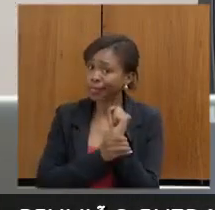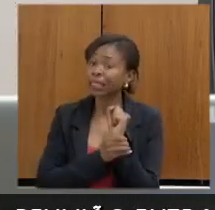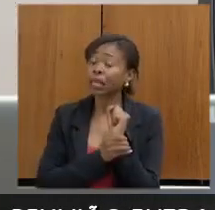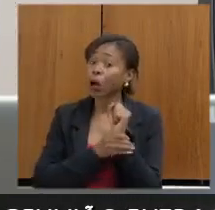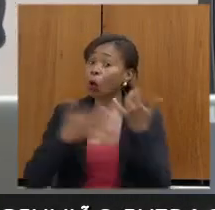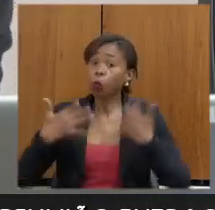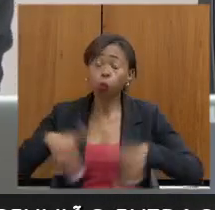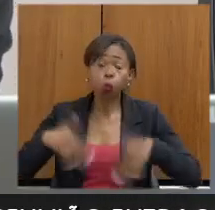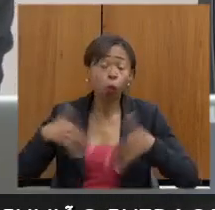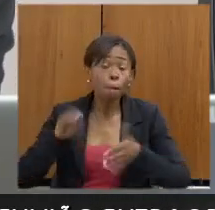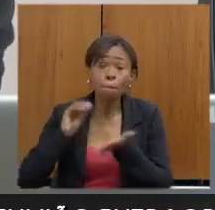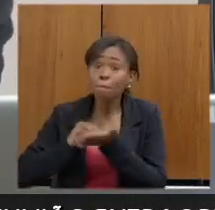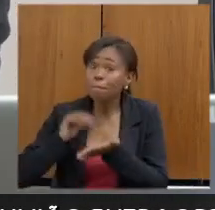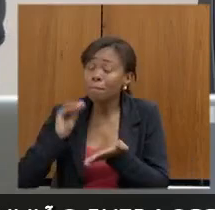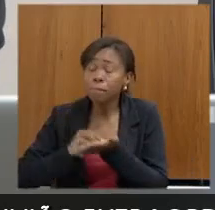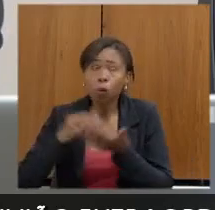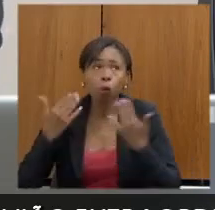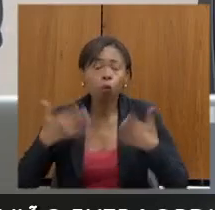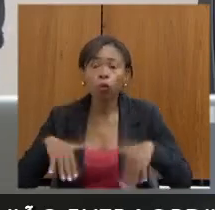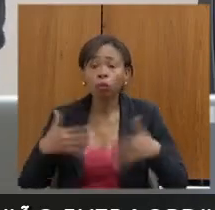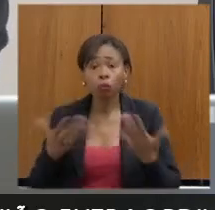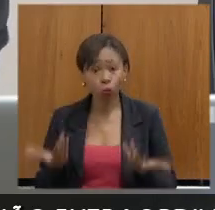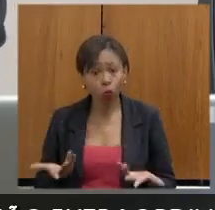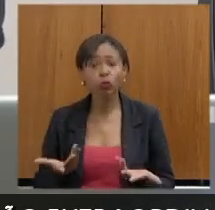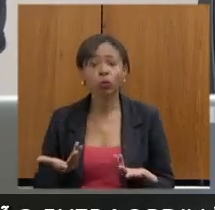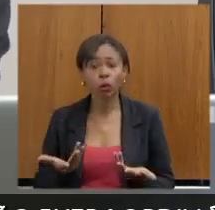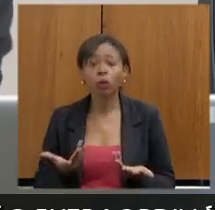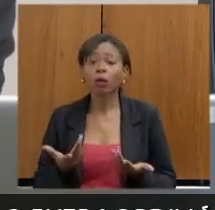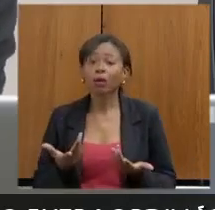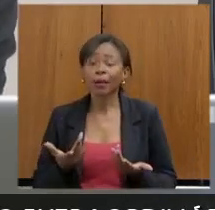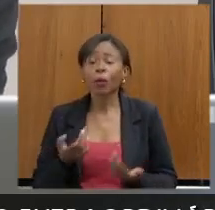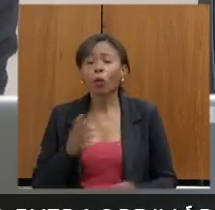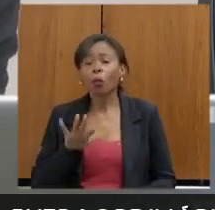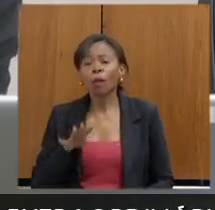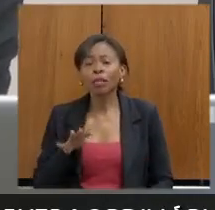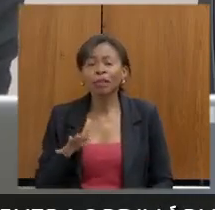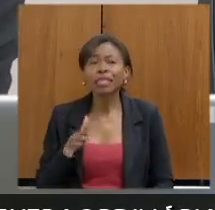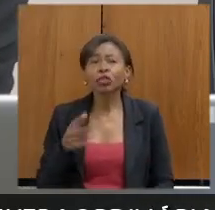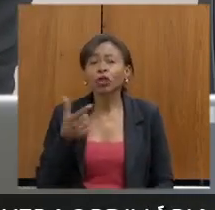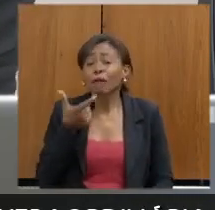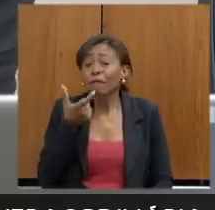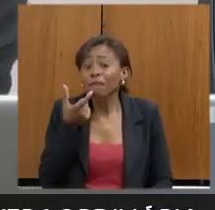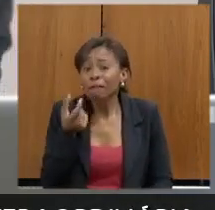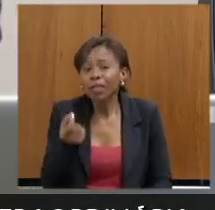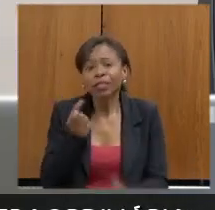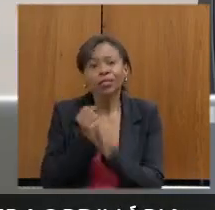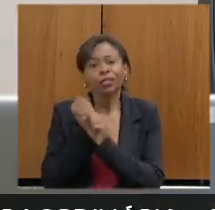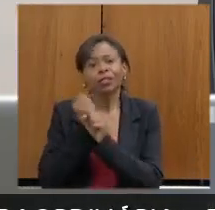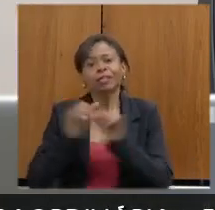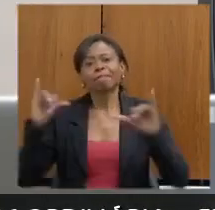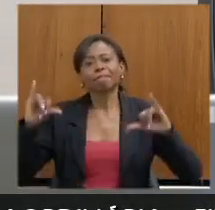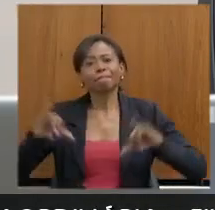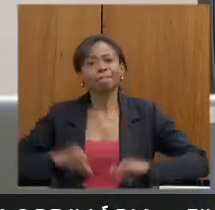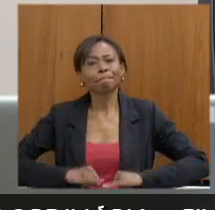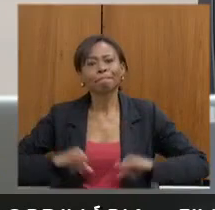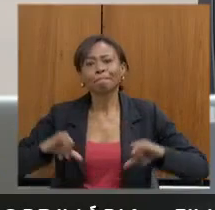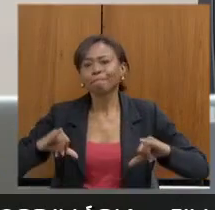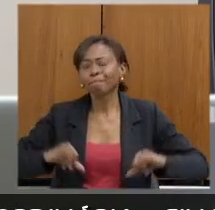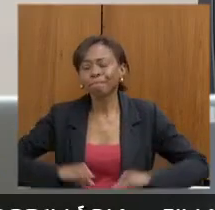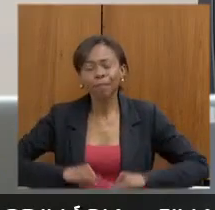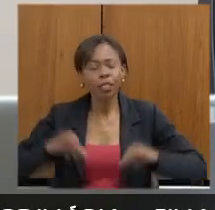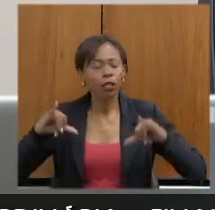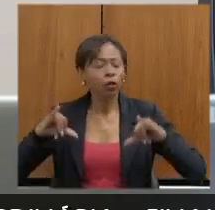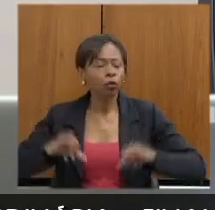própria Polícia Civil que é que venha pelo menos quase duas décadas sofrendo e muito contente de